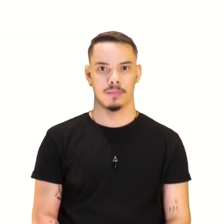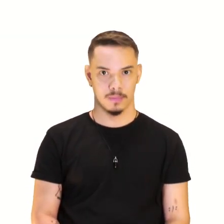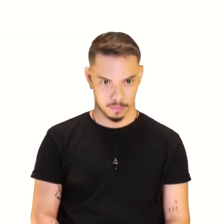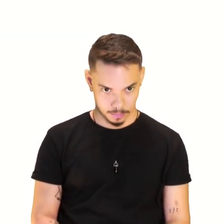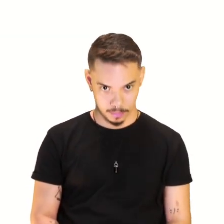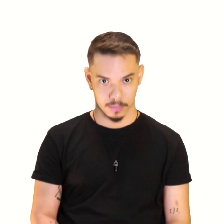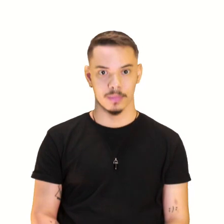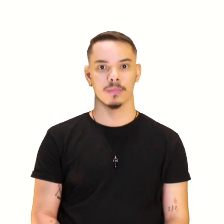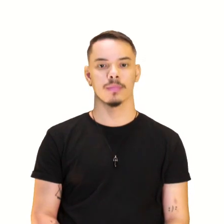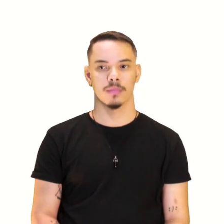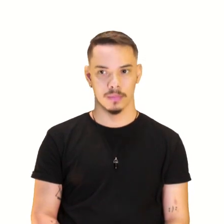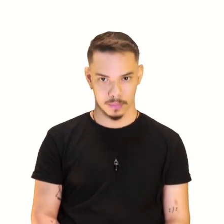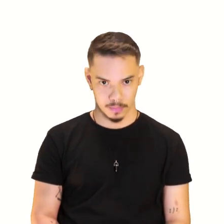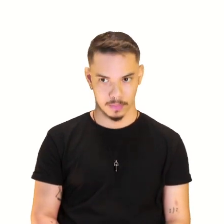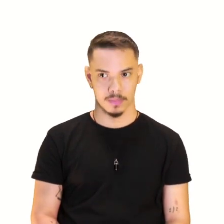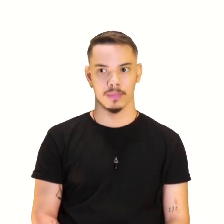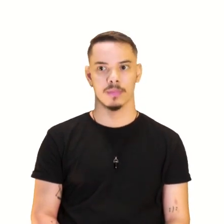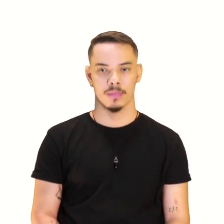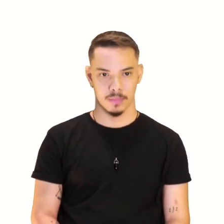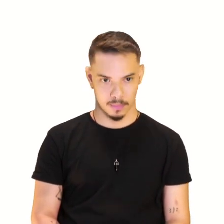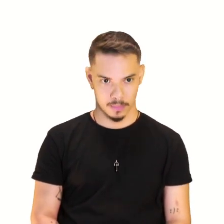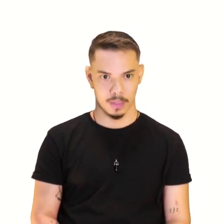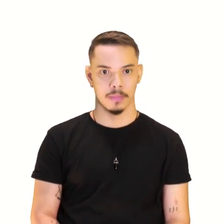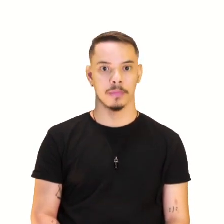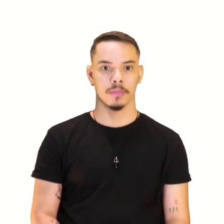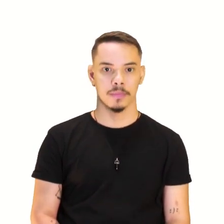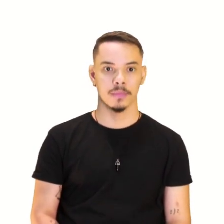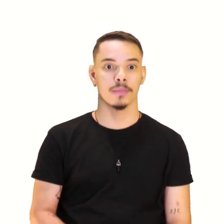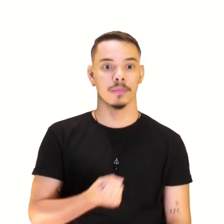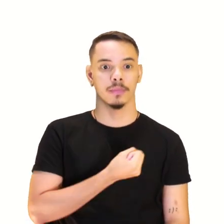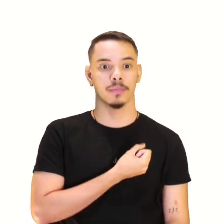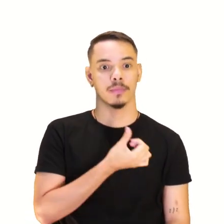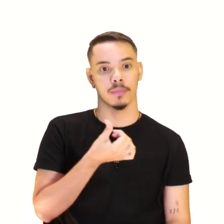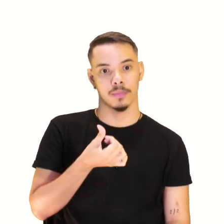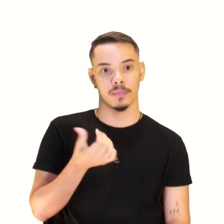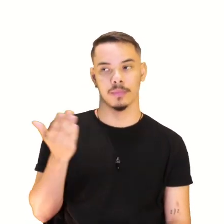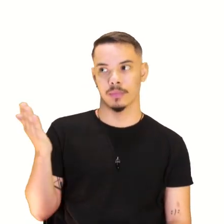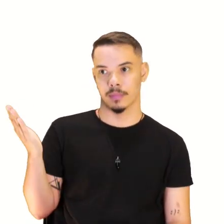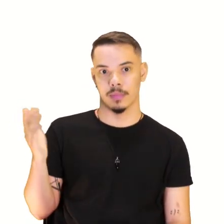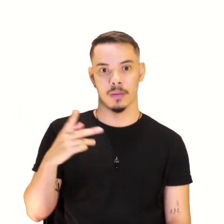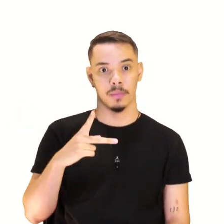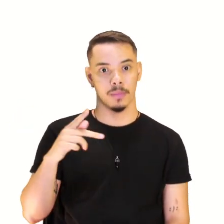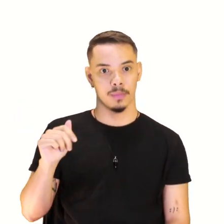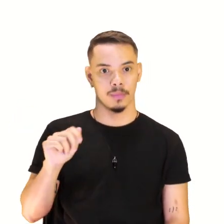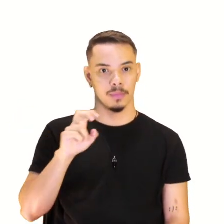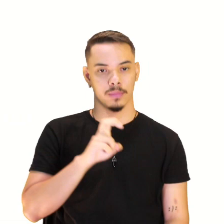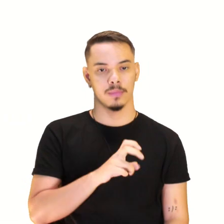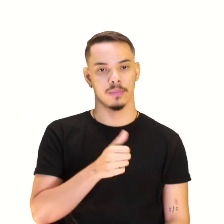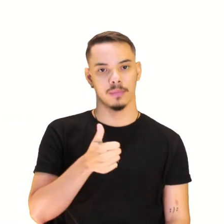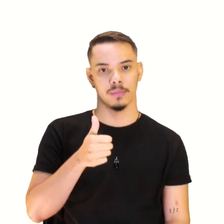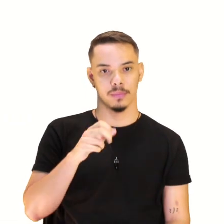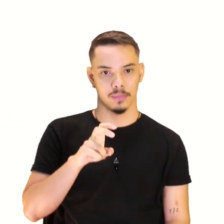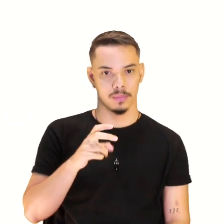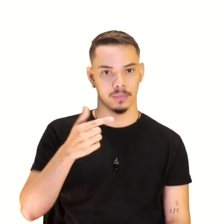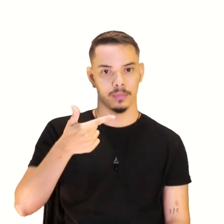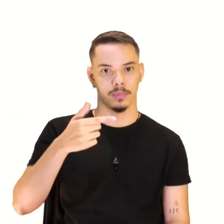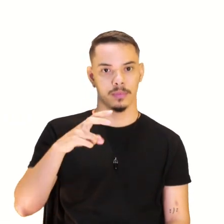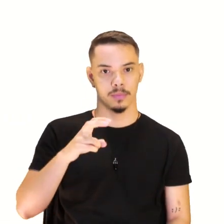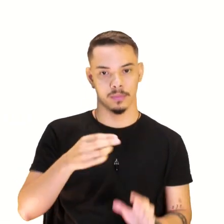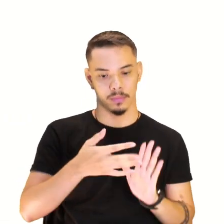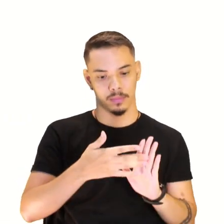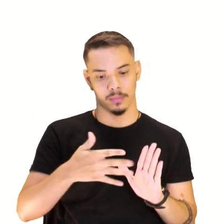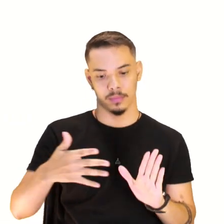Até aí tudo bem? Vamos agora a mais um exemplo. Exemplo de número 6. Olha lá. Dada a APA 5, 15,